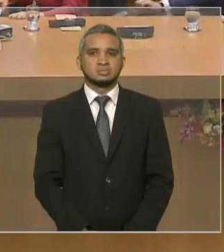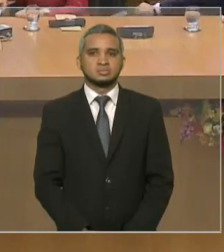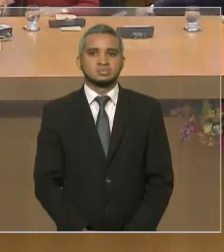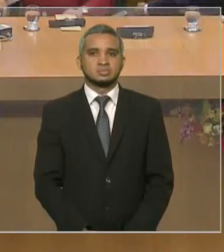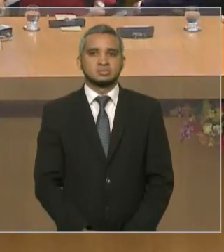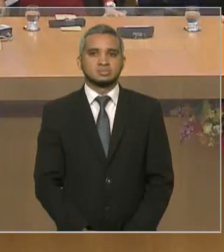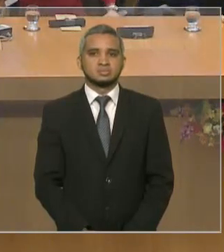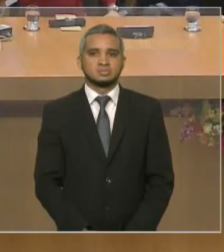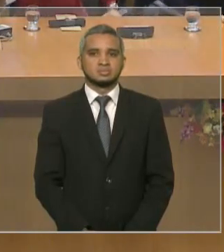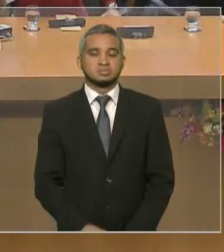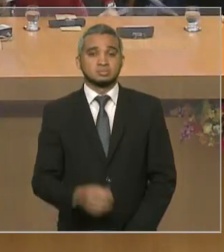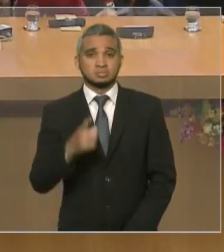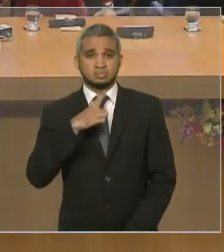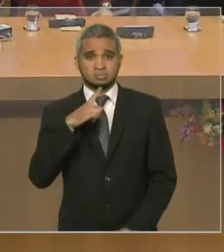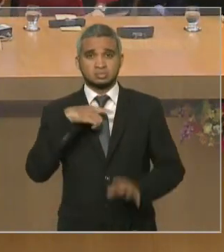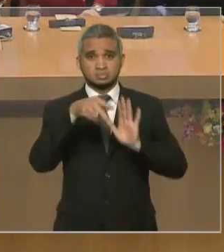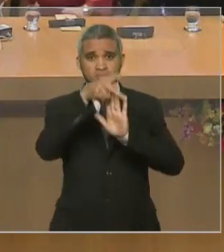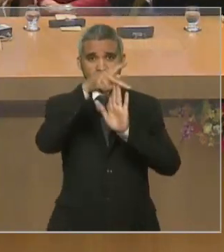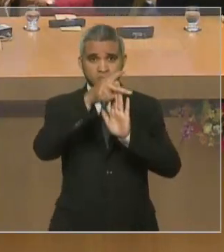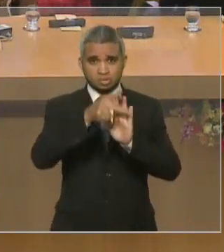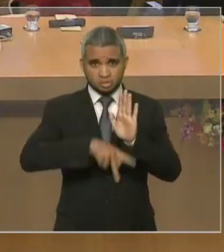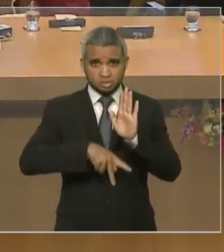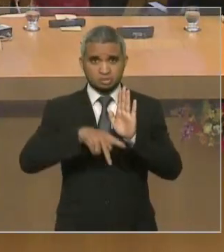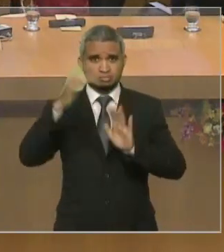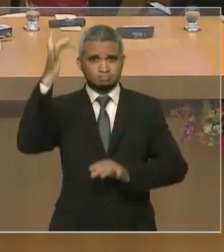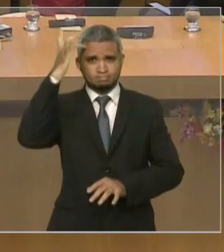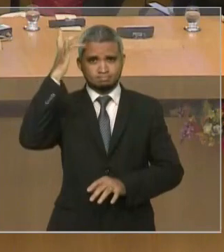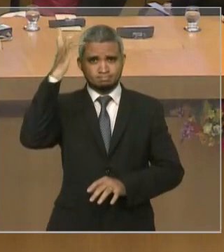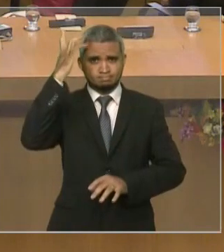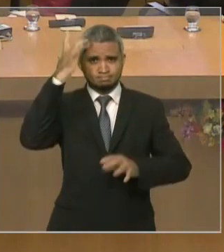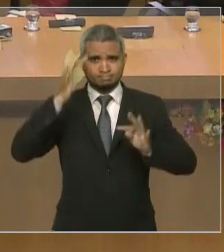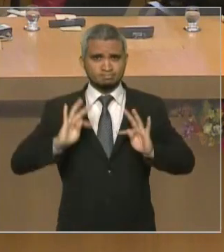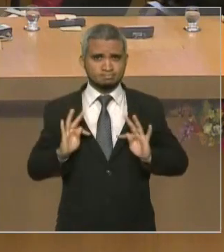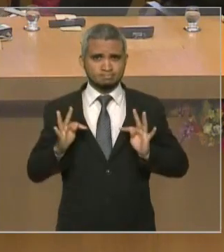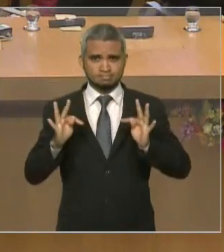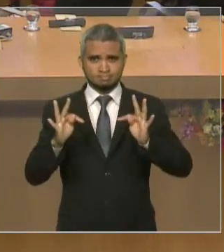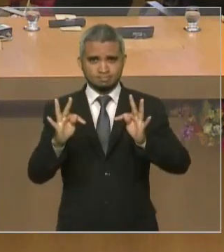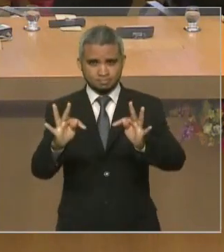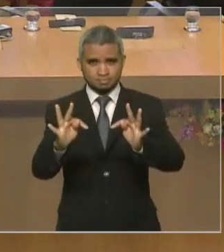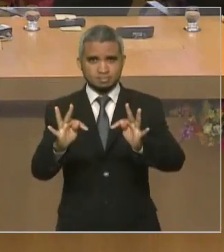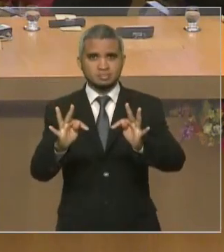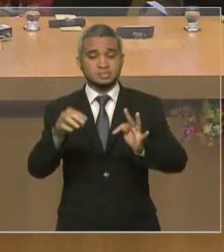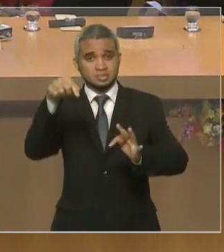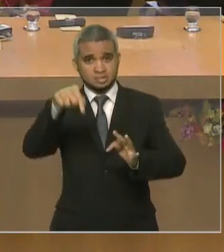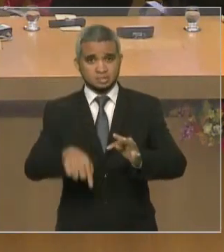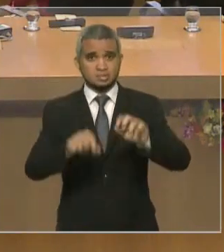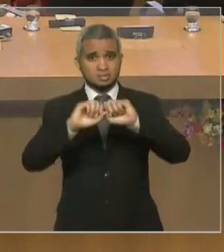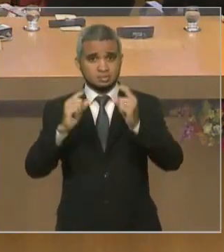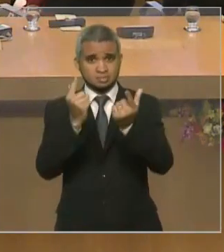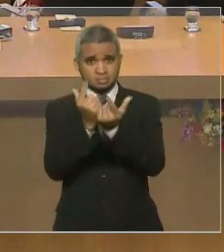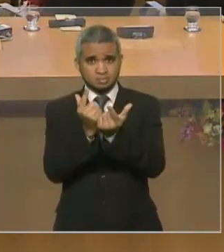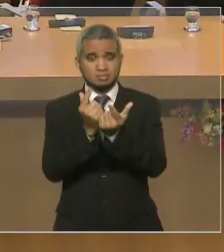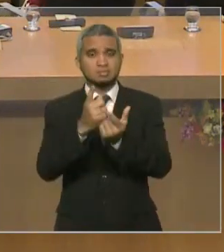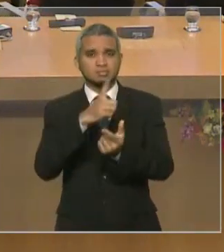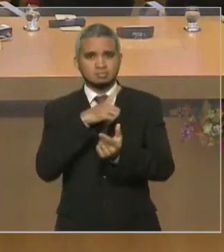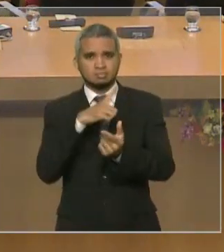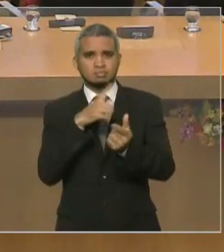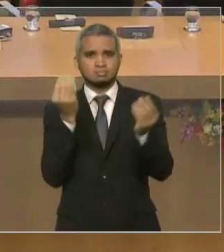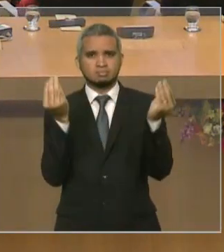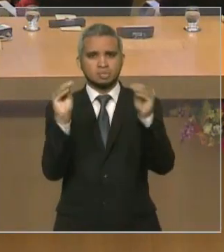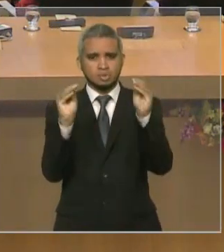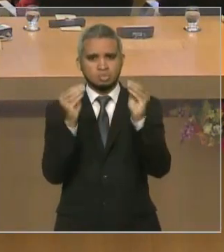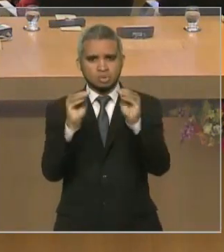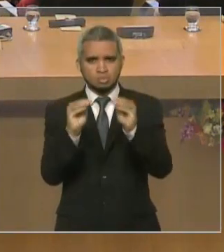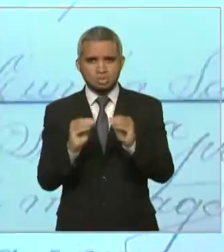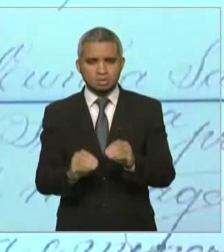Por meio de um arrojado projeto de inovação tecnológica, o Arquivo Público da Assembleia agora está disponível através